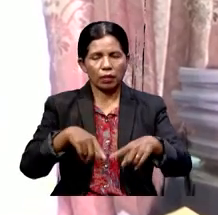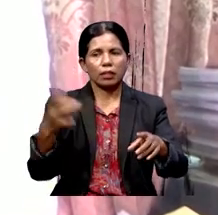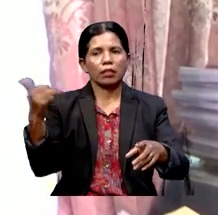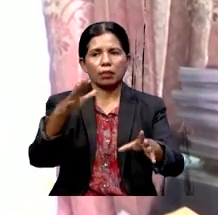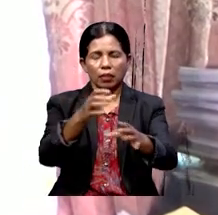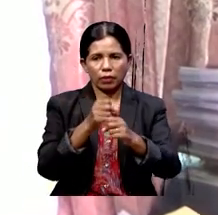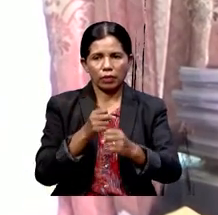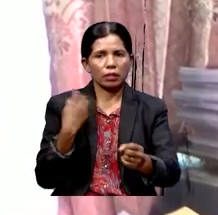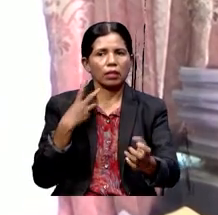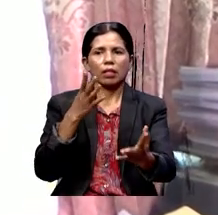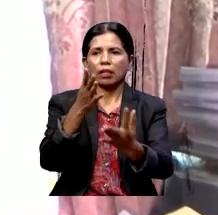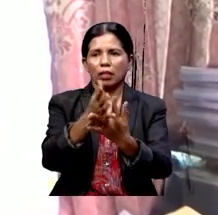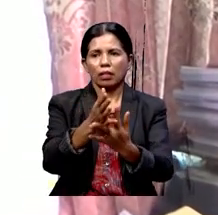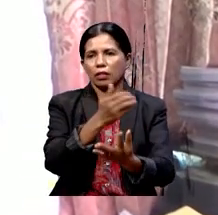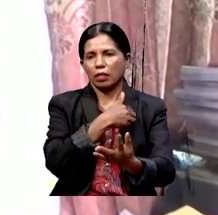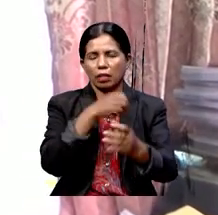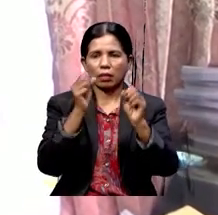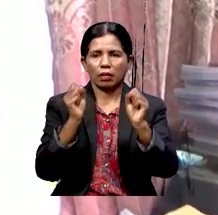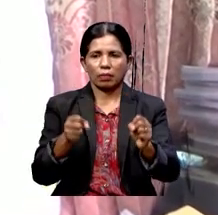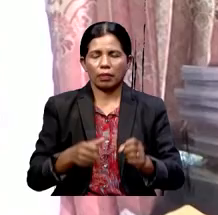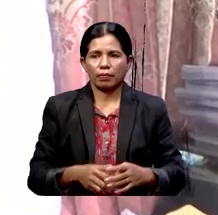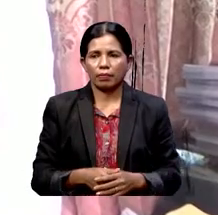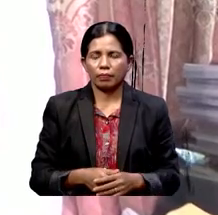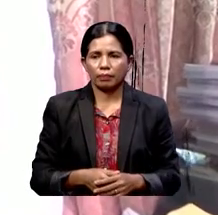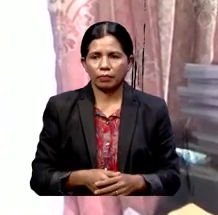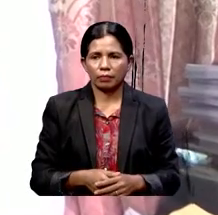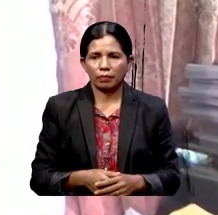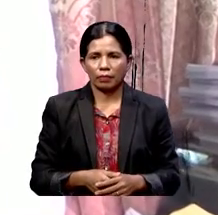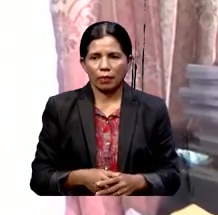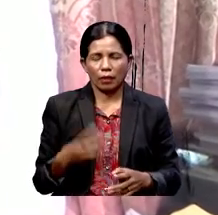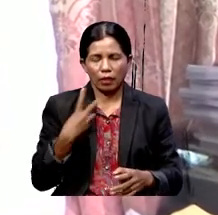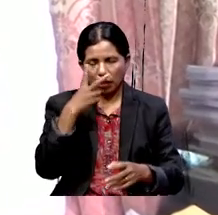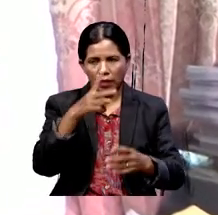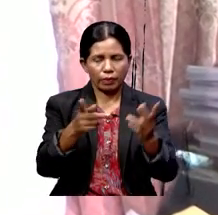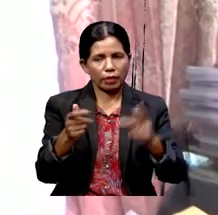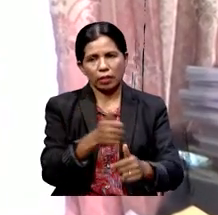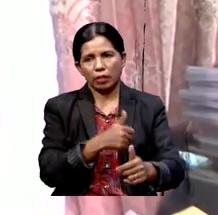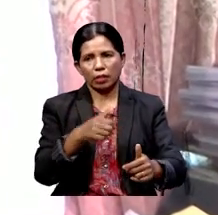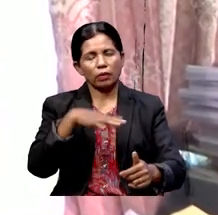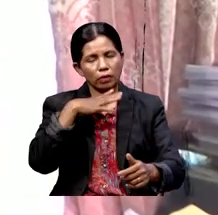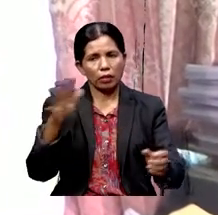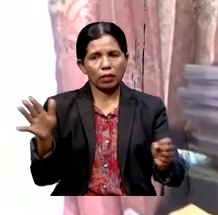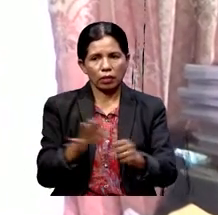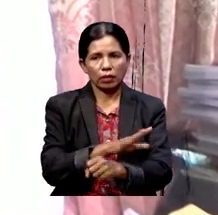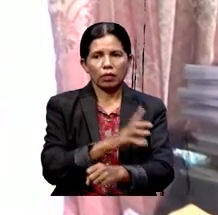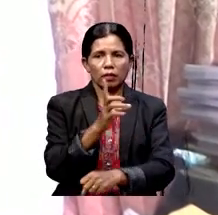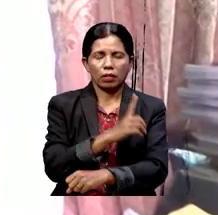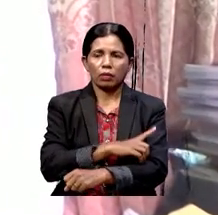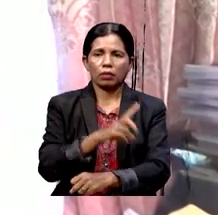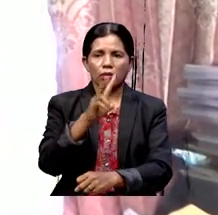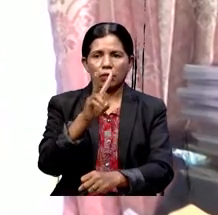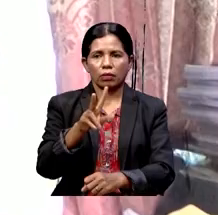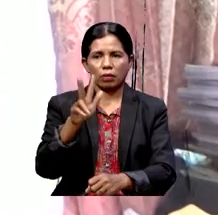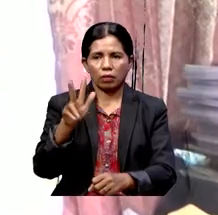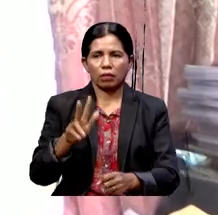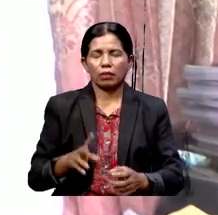tu tama arbirune sira quelle sera ai tene ma kita iha area balu fuerna kunu to loron